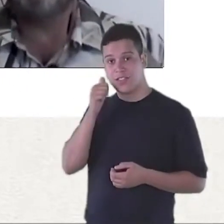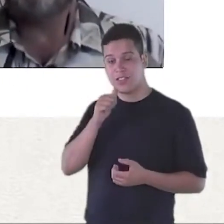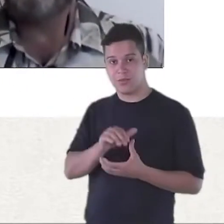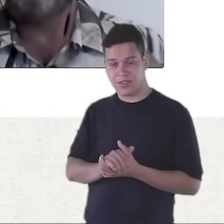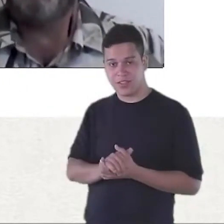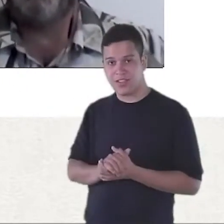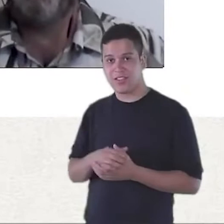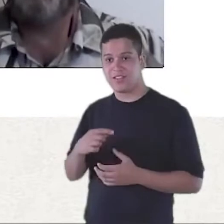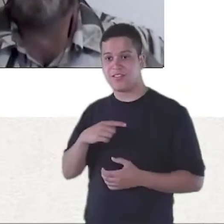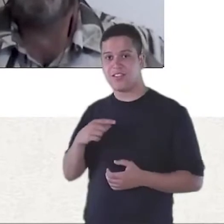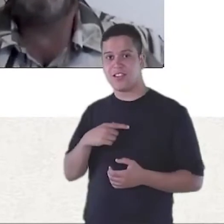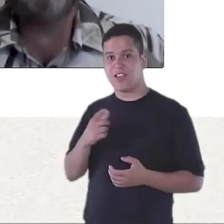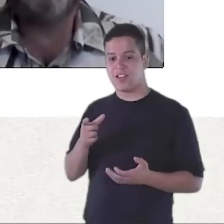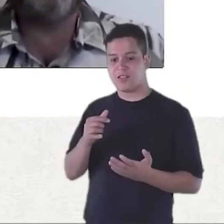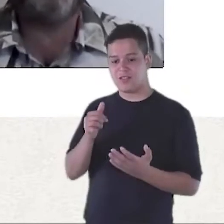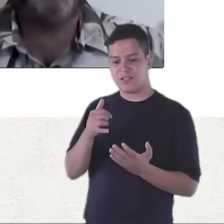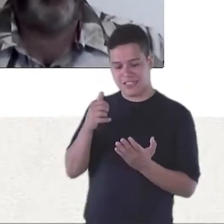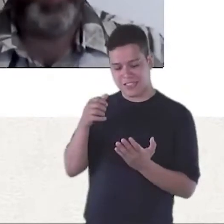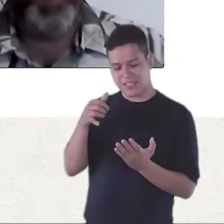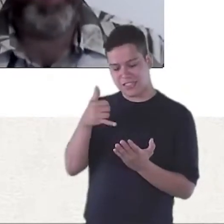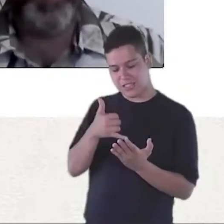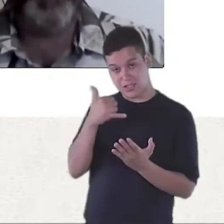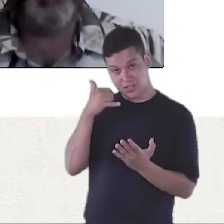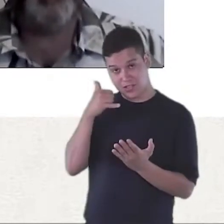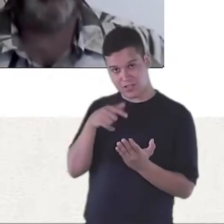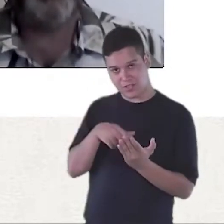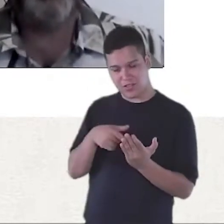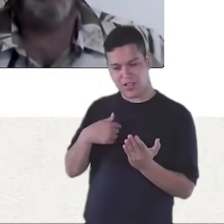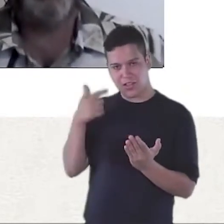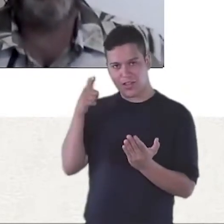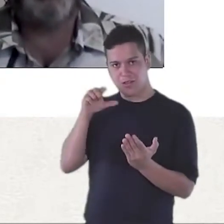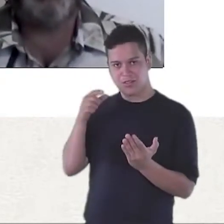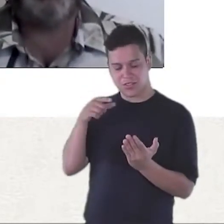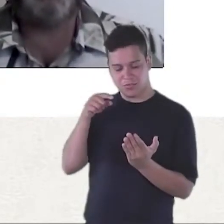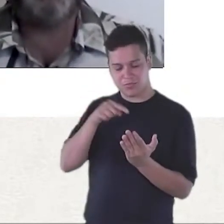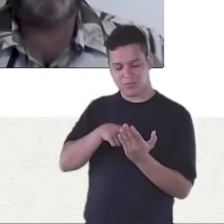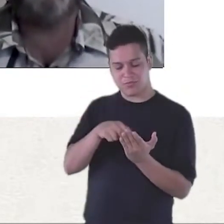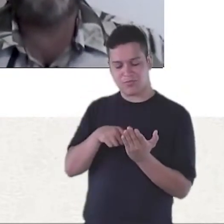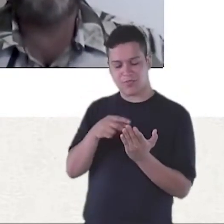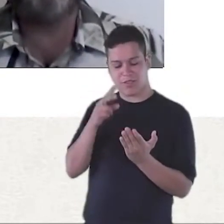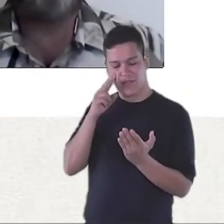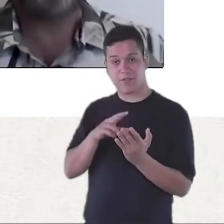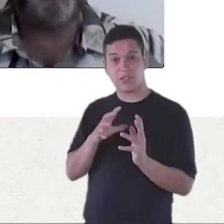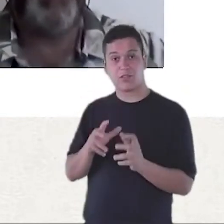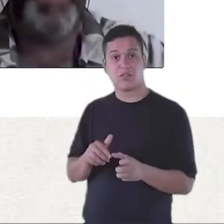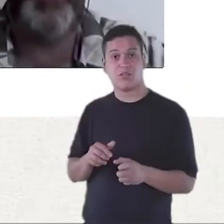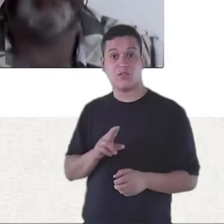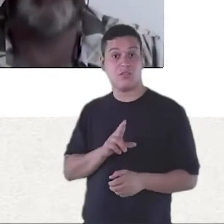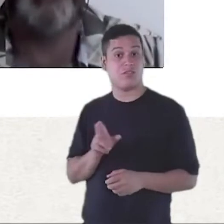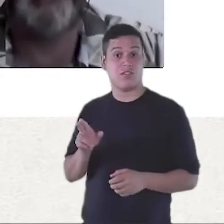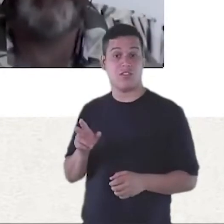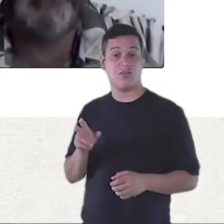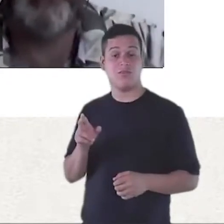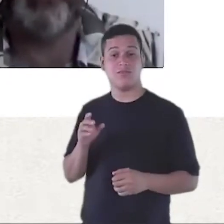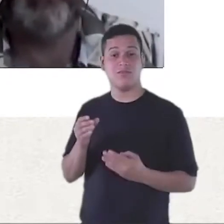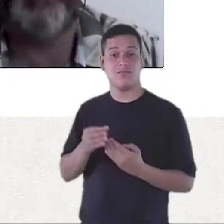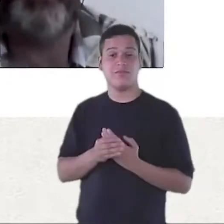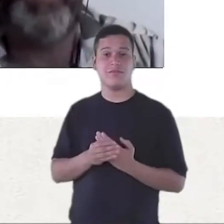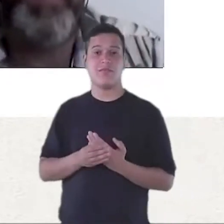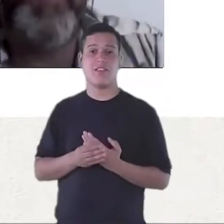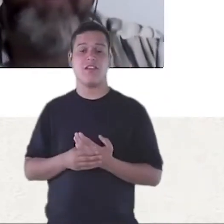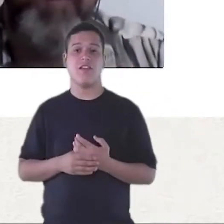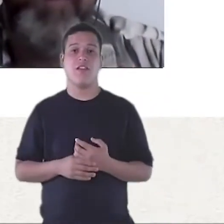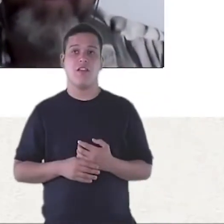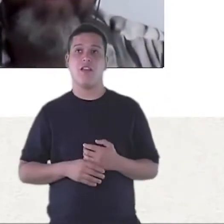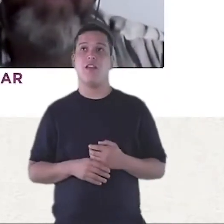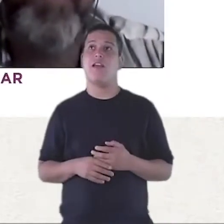memória, não é ficção, não é crônica, é um deslugar, como minha mãe